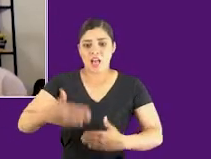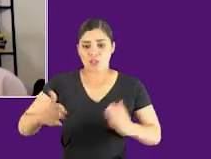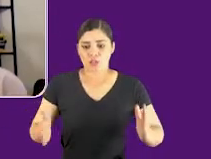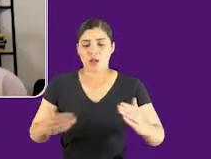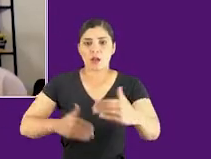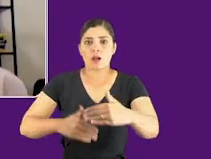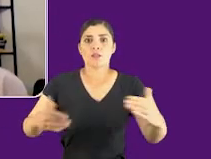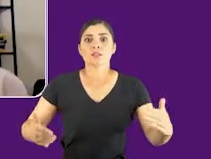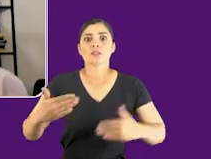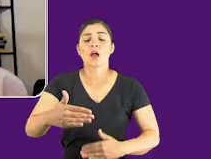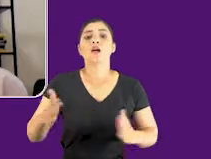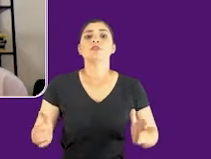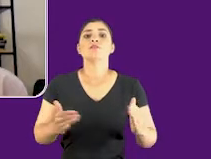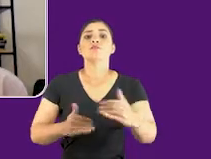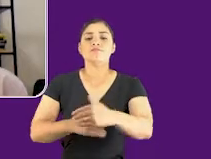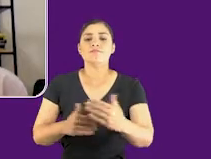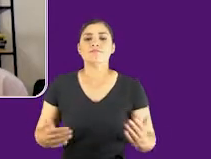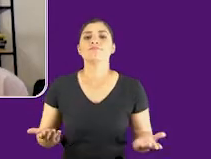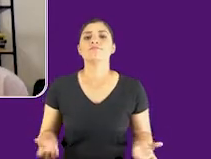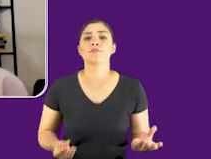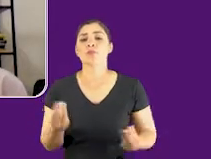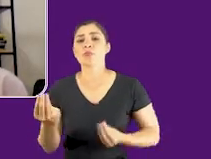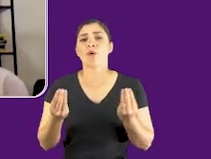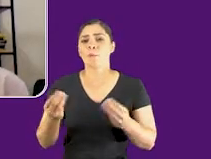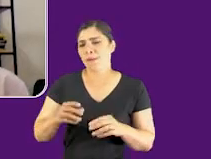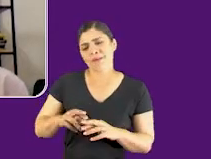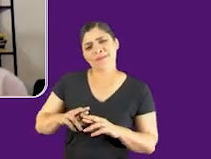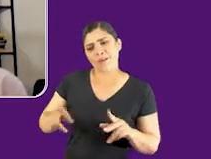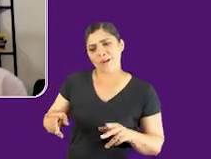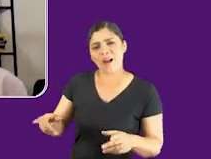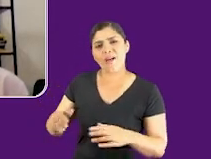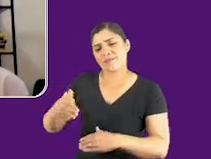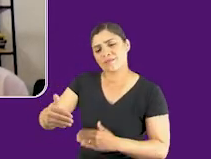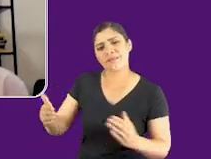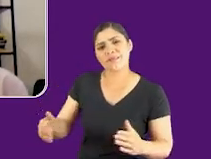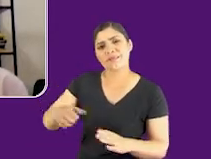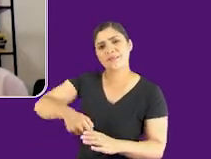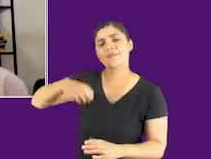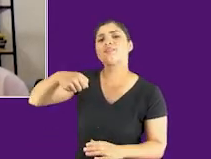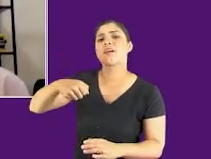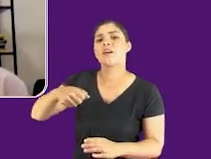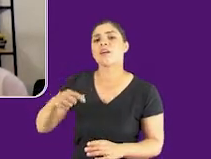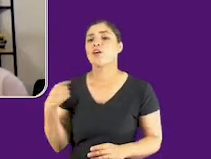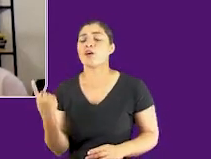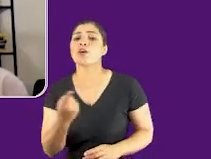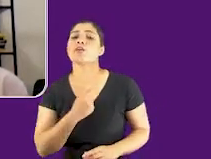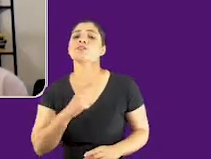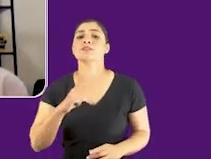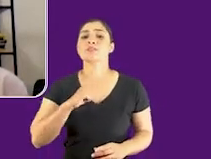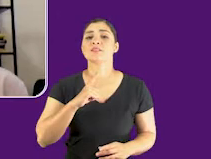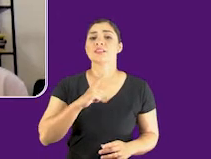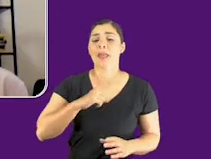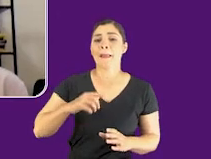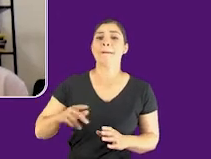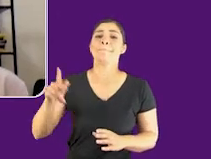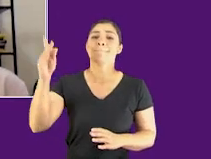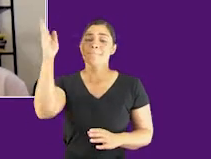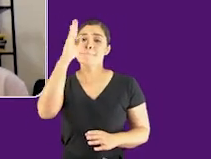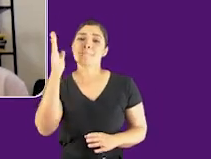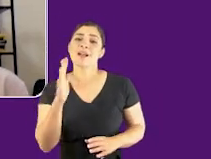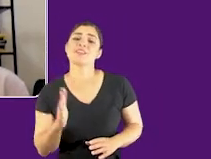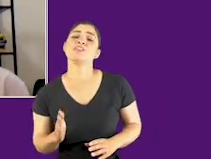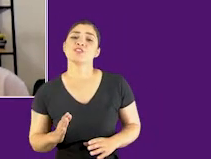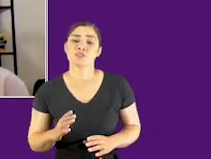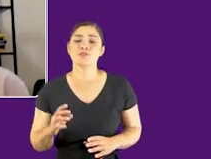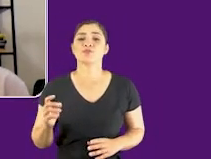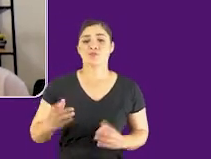encaixa isso aí você fala pouco mas será que não tinha um jeito de fazer agora nós estamos num país Continental nós estamos um país que tem todo tipo de